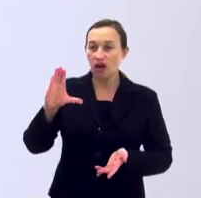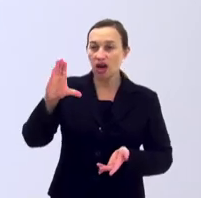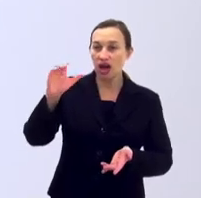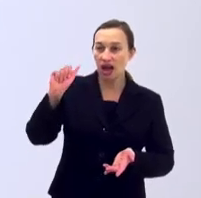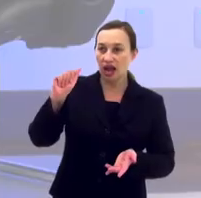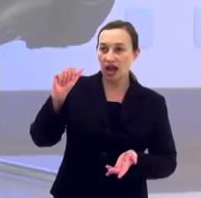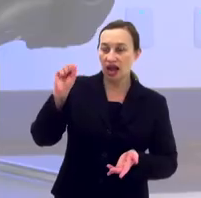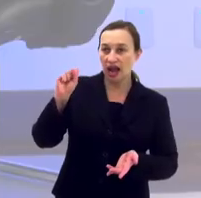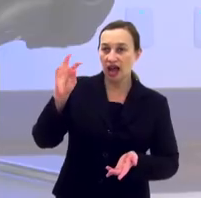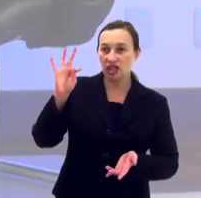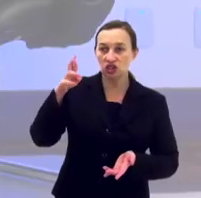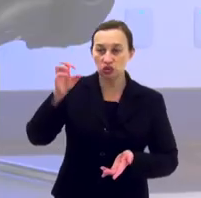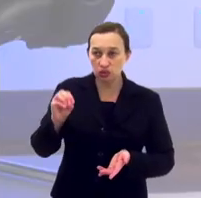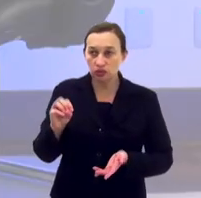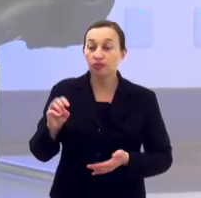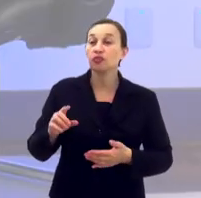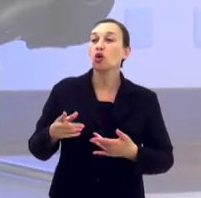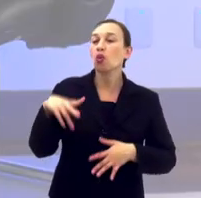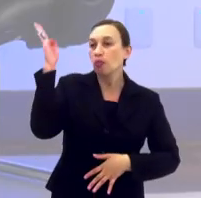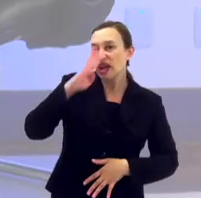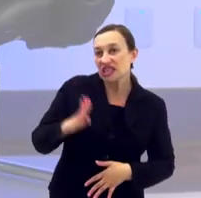uma política,